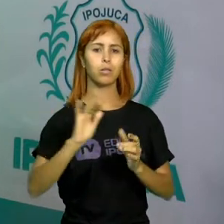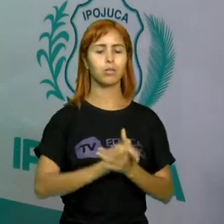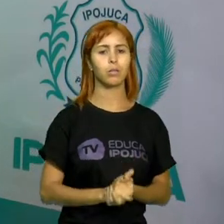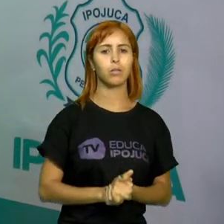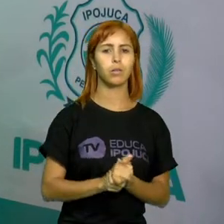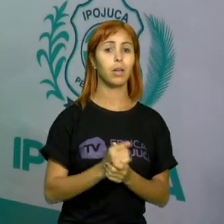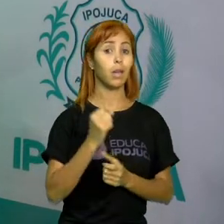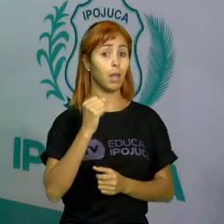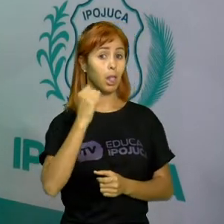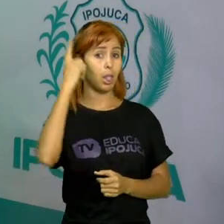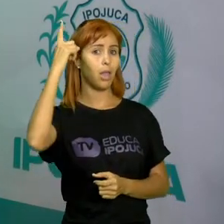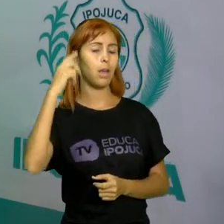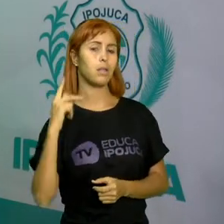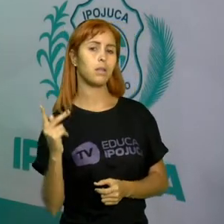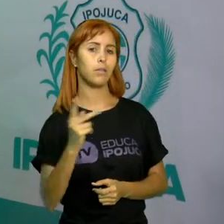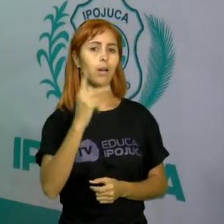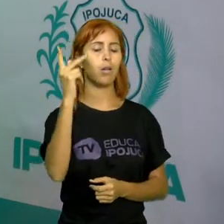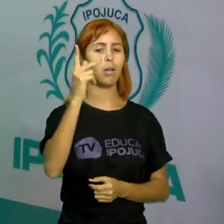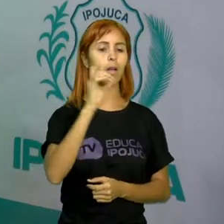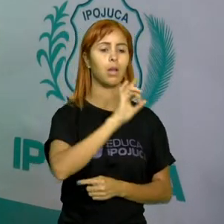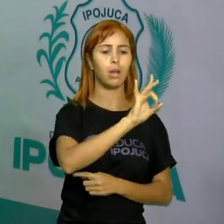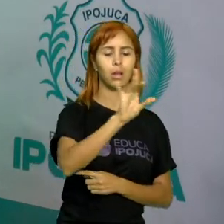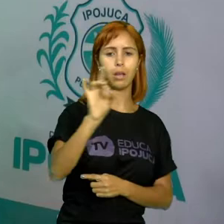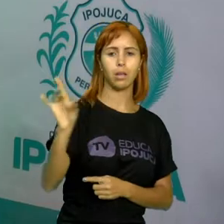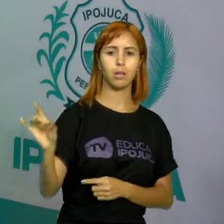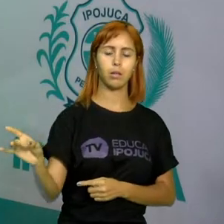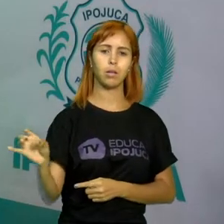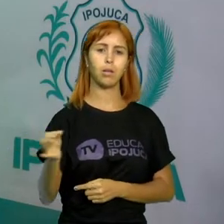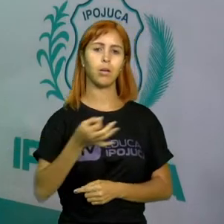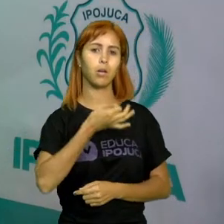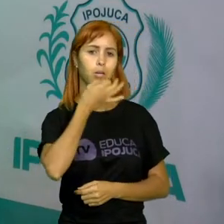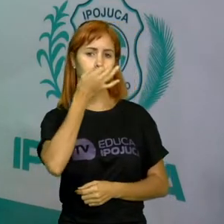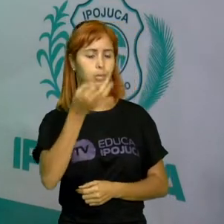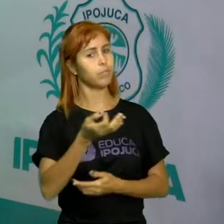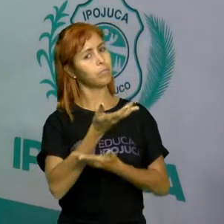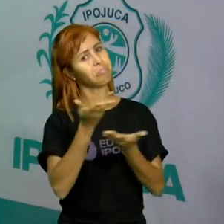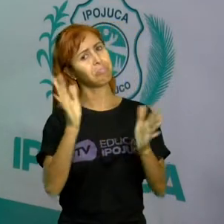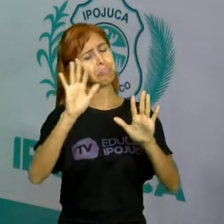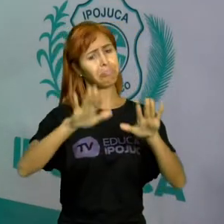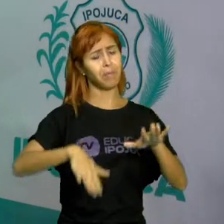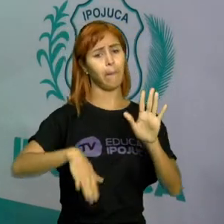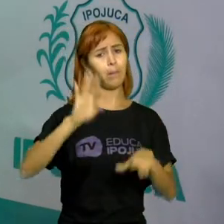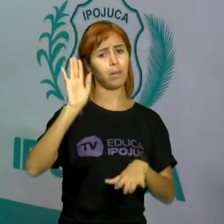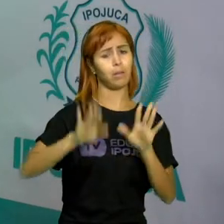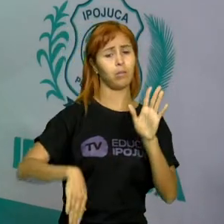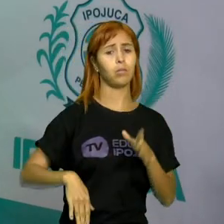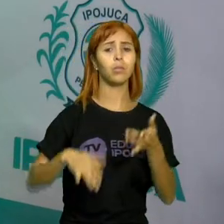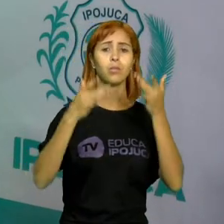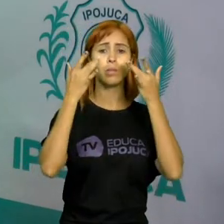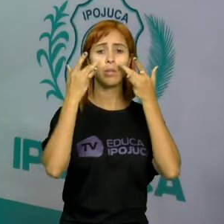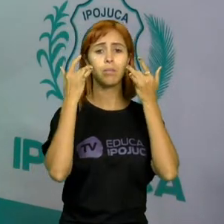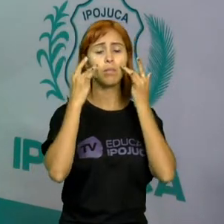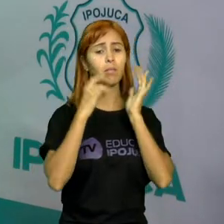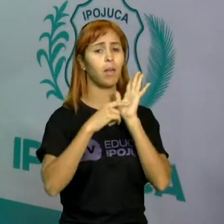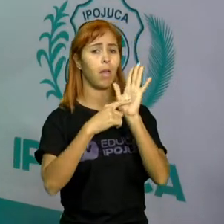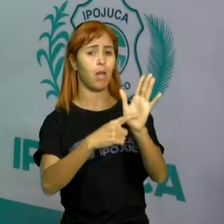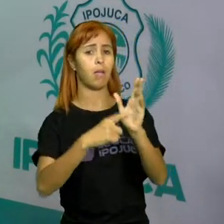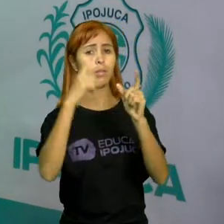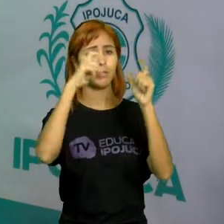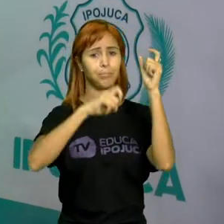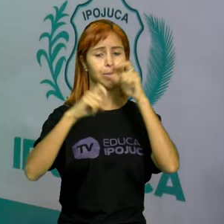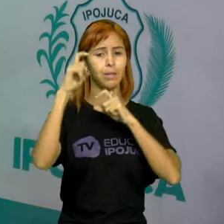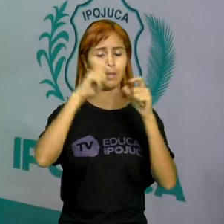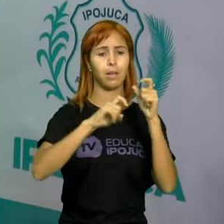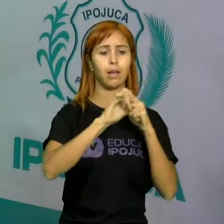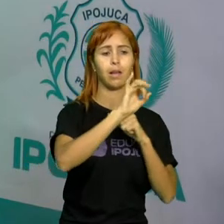atribuídas ideias e valores. Cada forma sugere uma direção. Dependendo do que o artista quer construir,